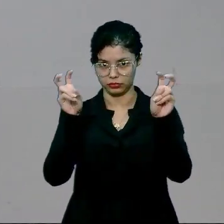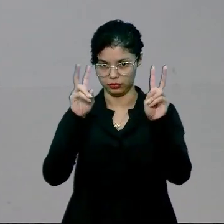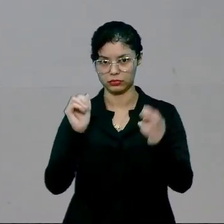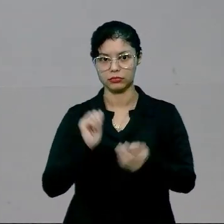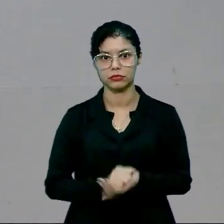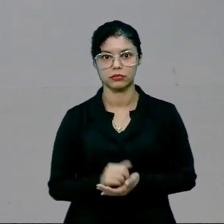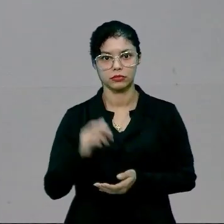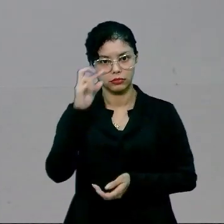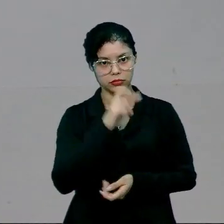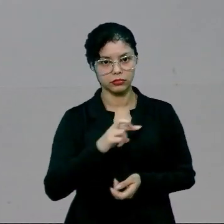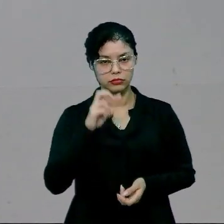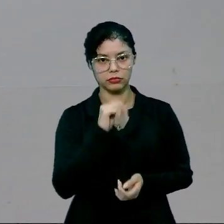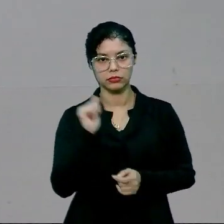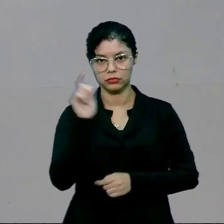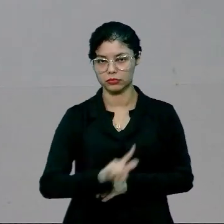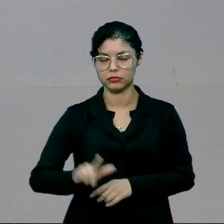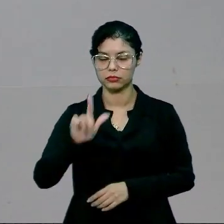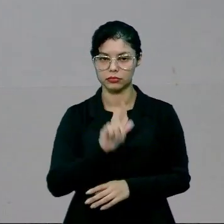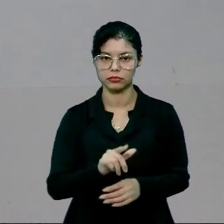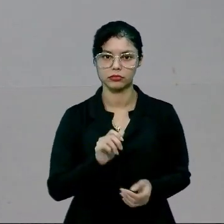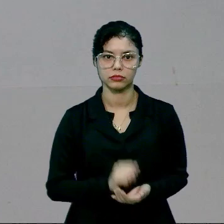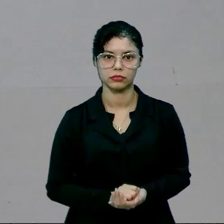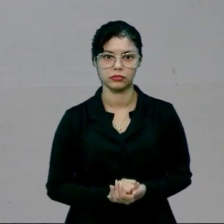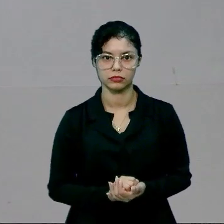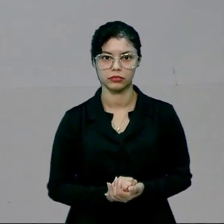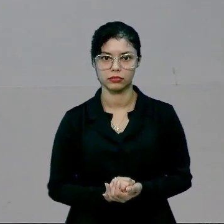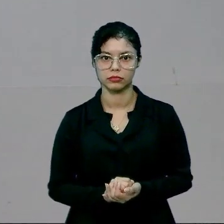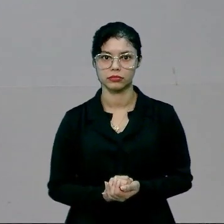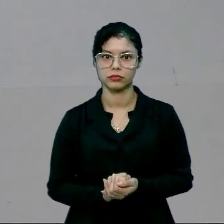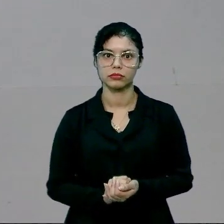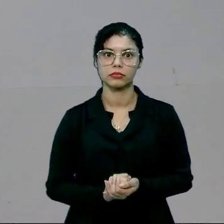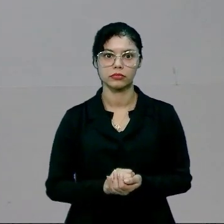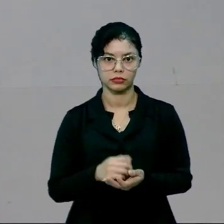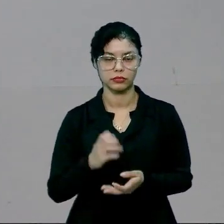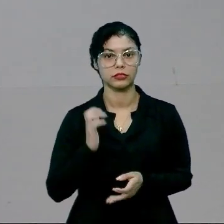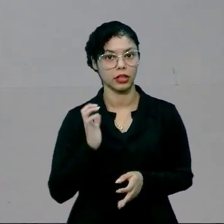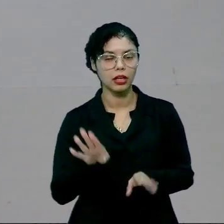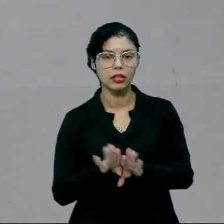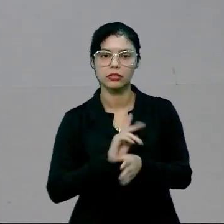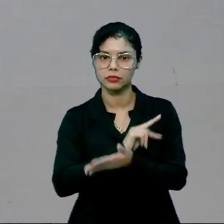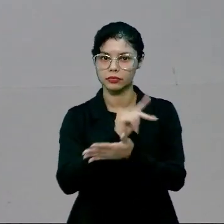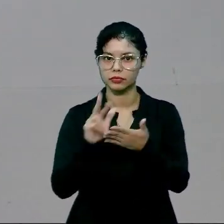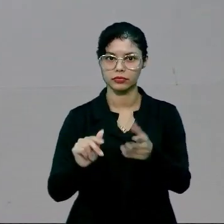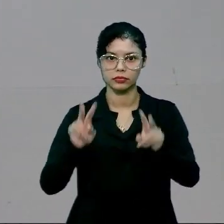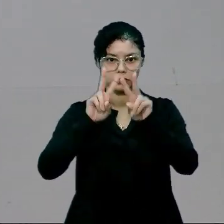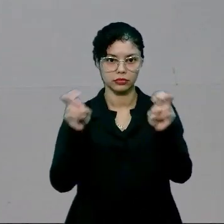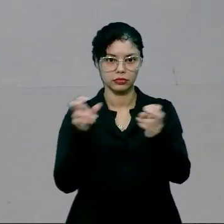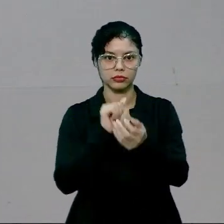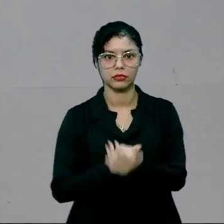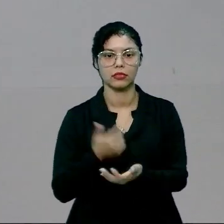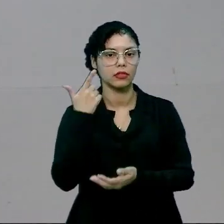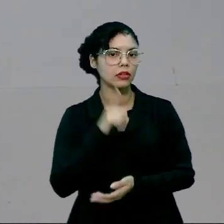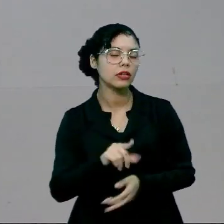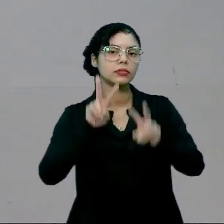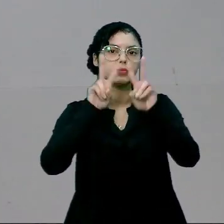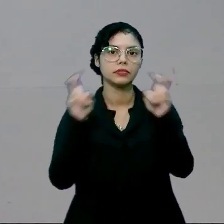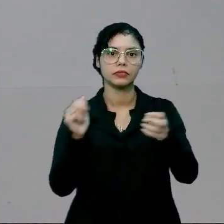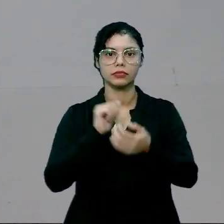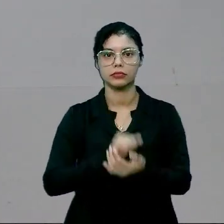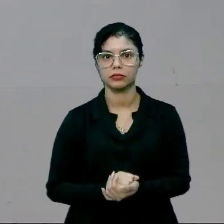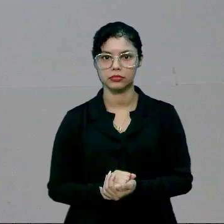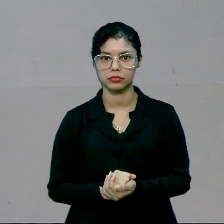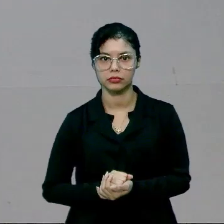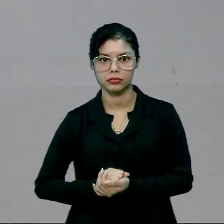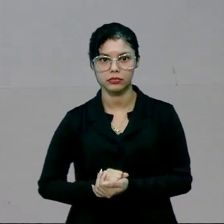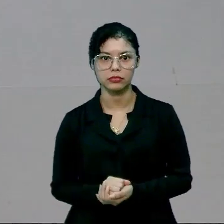de análise literária, é muito rico. Eu tenho diversas temáticas que eu consigo abordar ali dentro